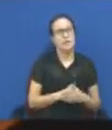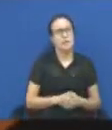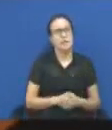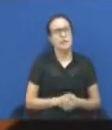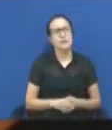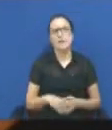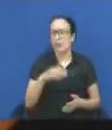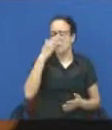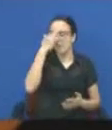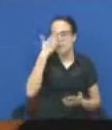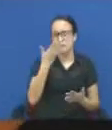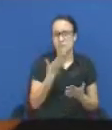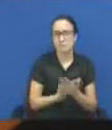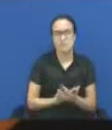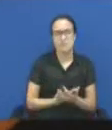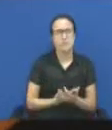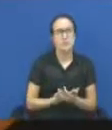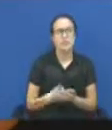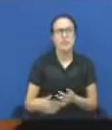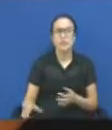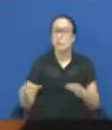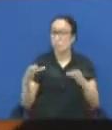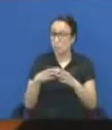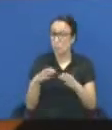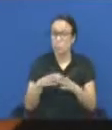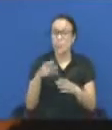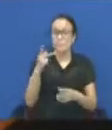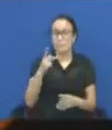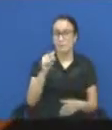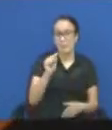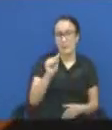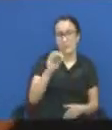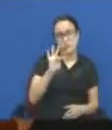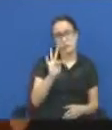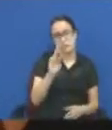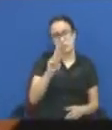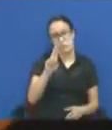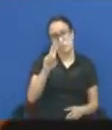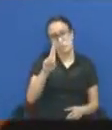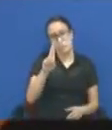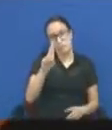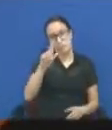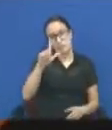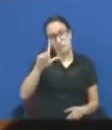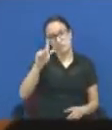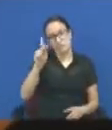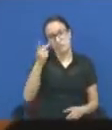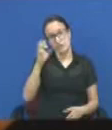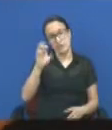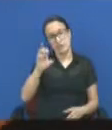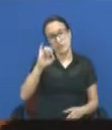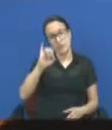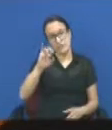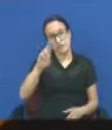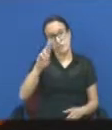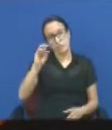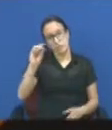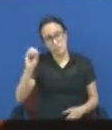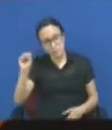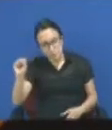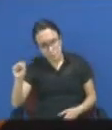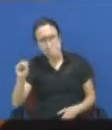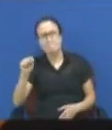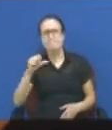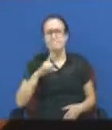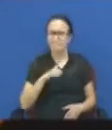creio que como os patrulheiros, digno de todo louvor, entendi a mensagem do senhor vereador